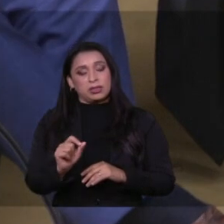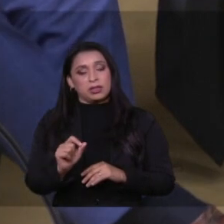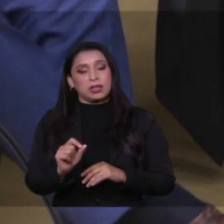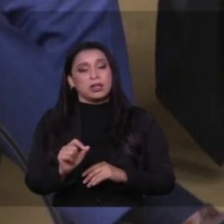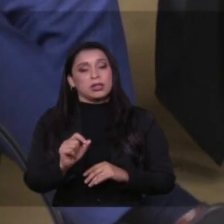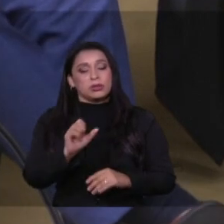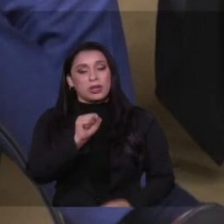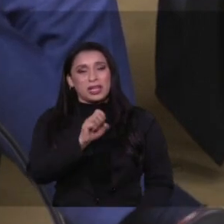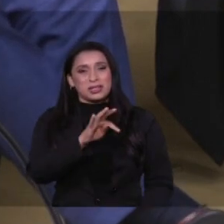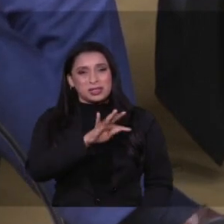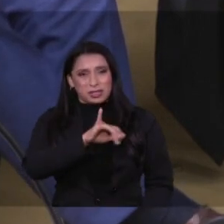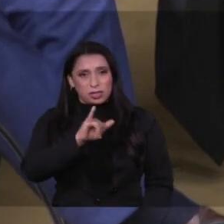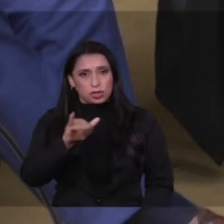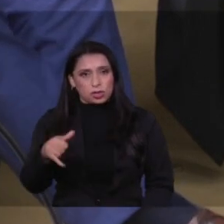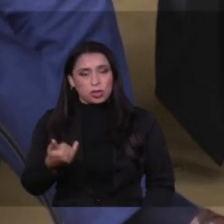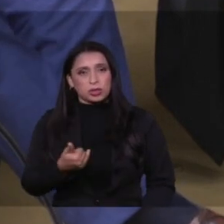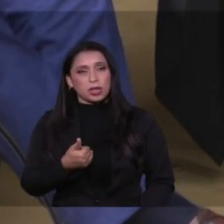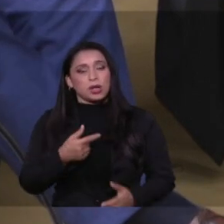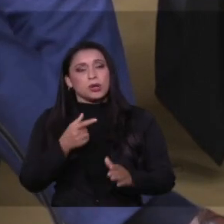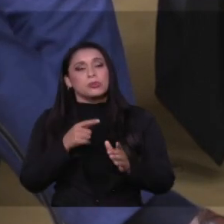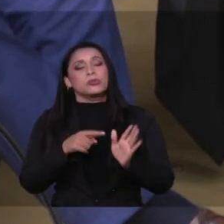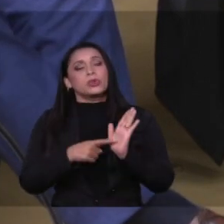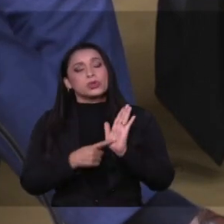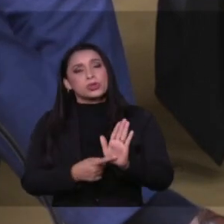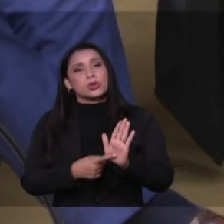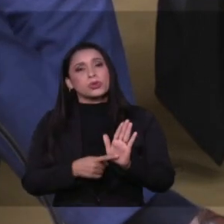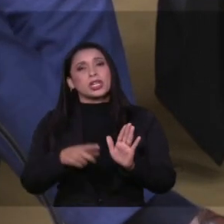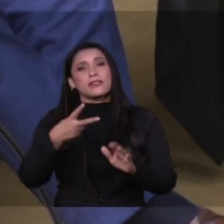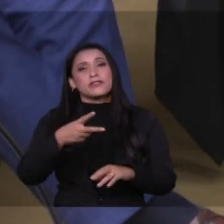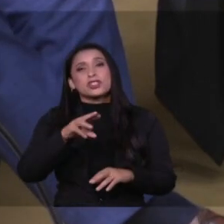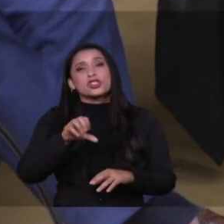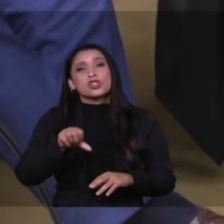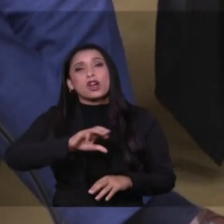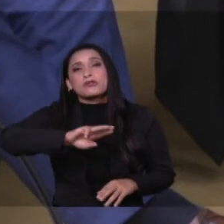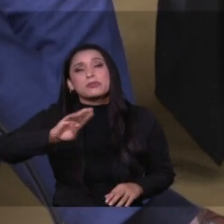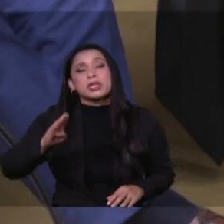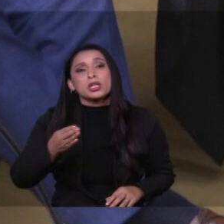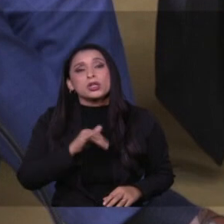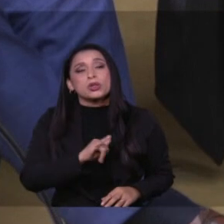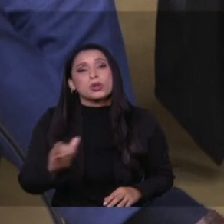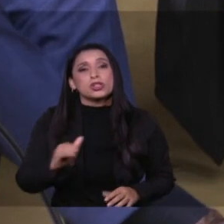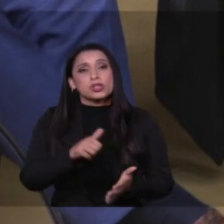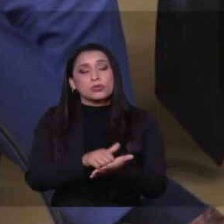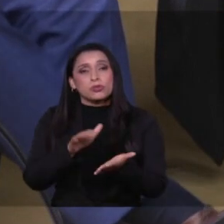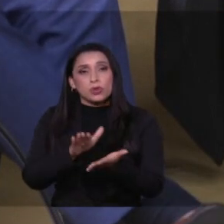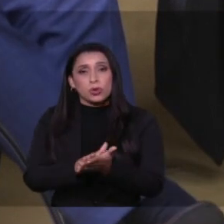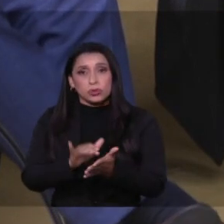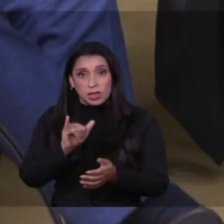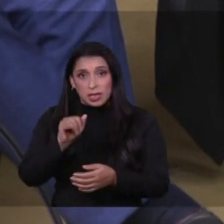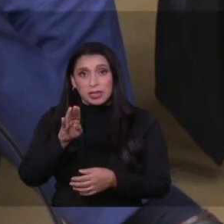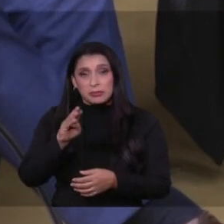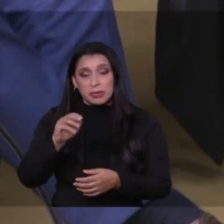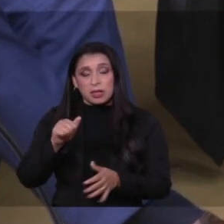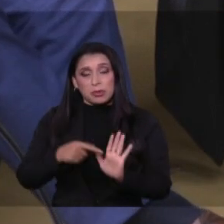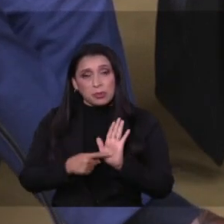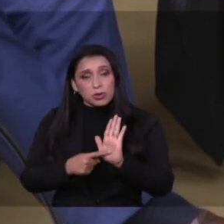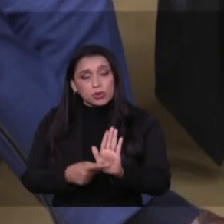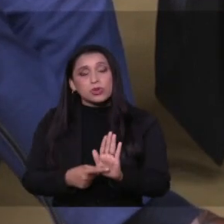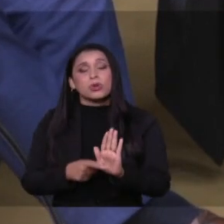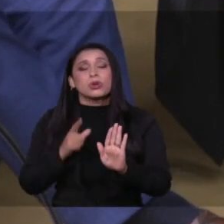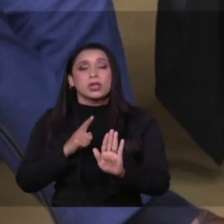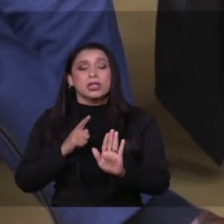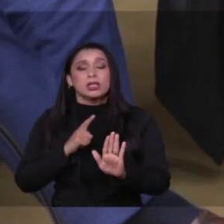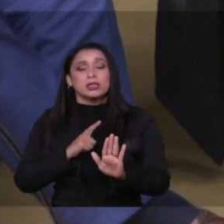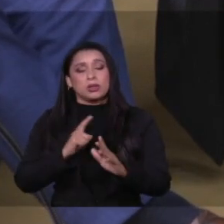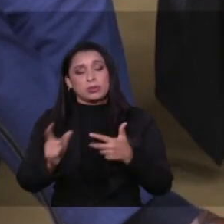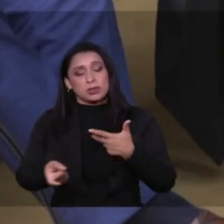STJ tem o potencial de assegurar a validade da cobrança de R$29 bilhões em multas ambientais, segundo dados do IBAMA, prestigiando os esforços empreendidos pelo